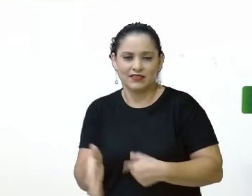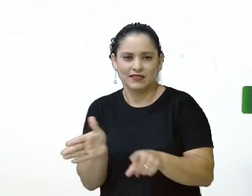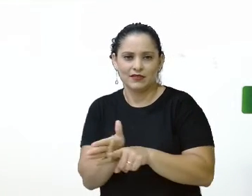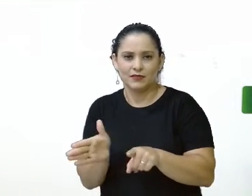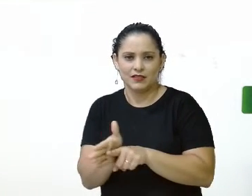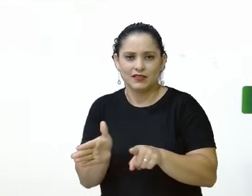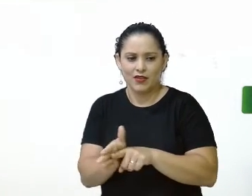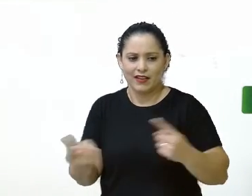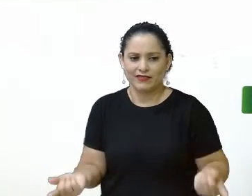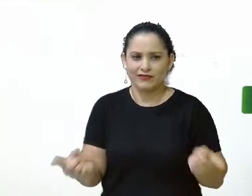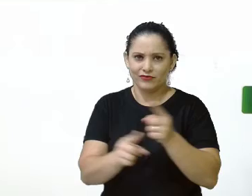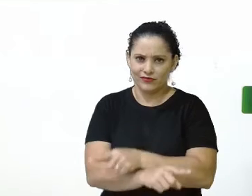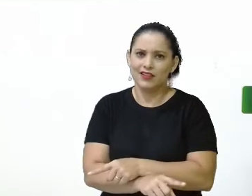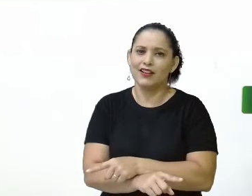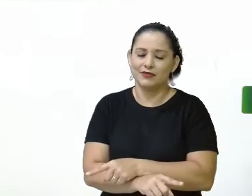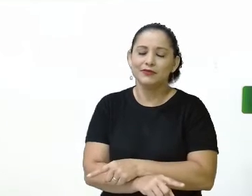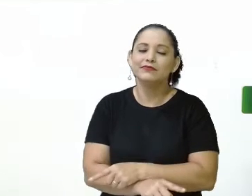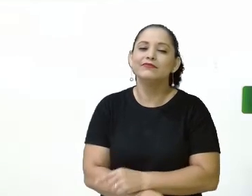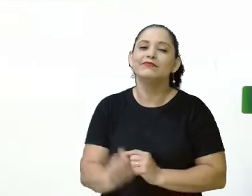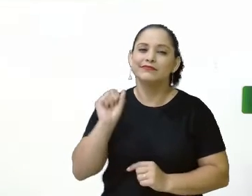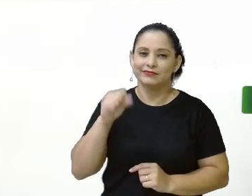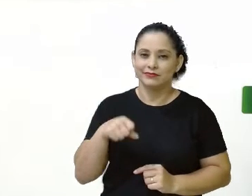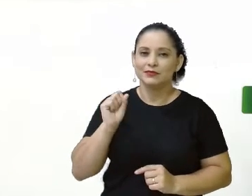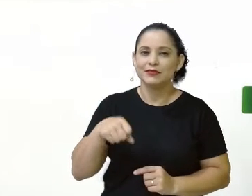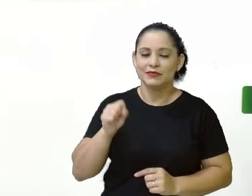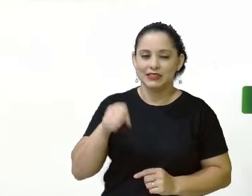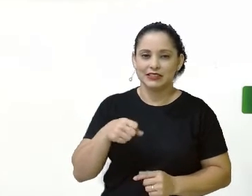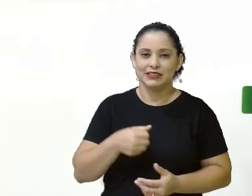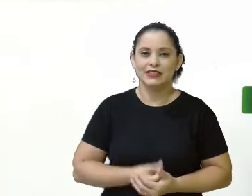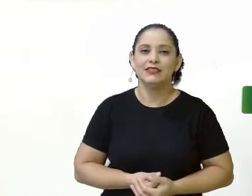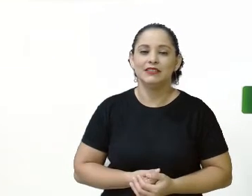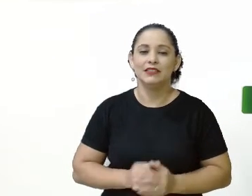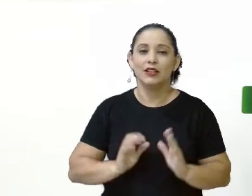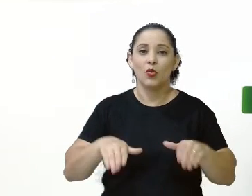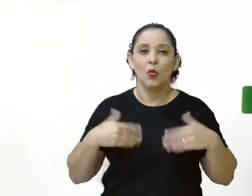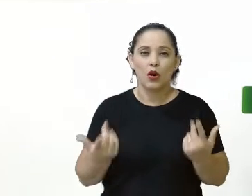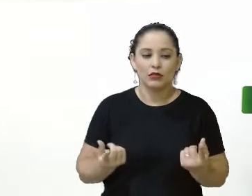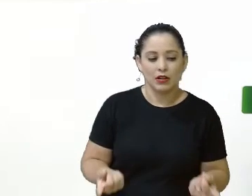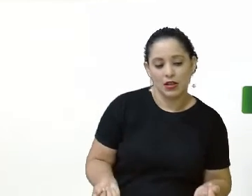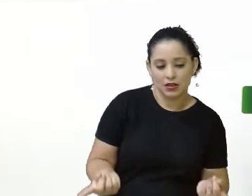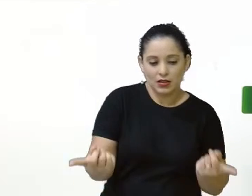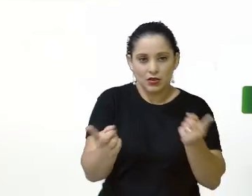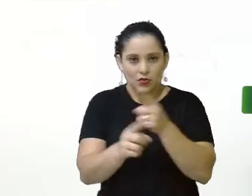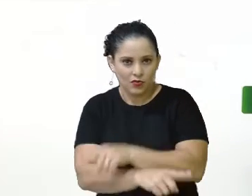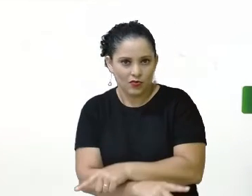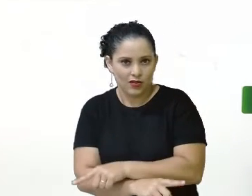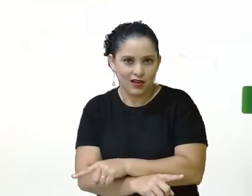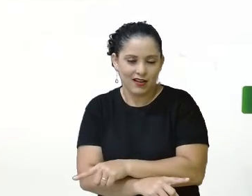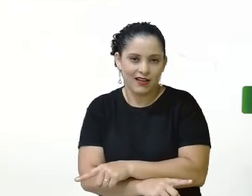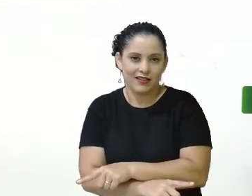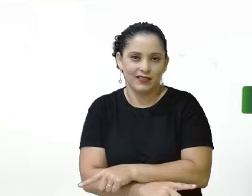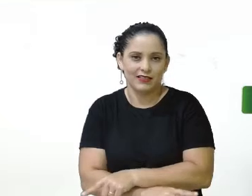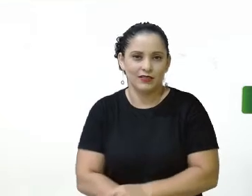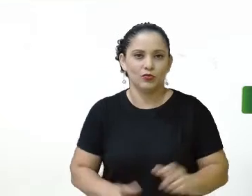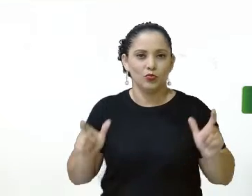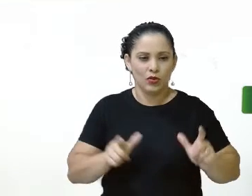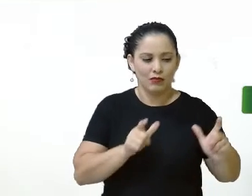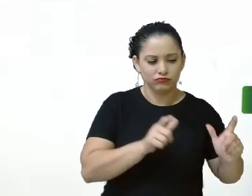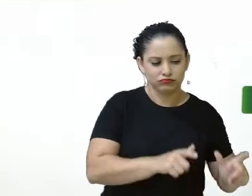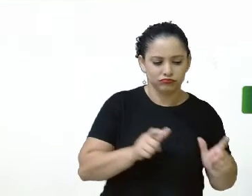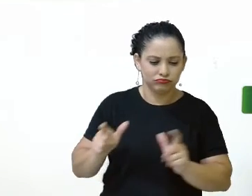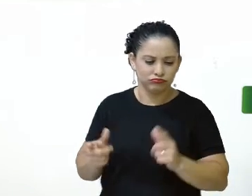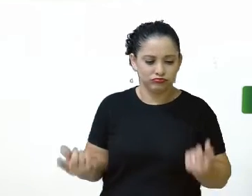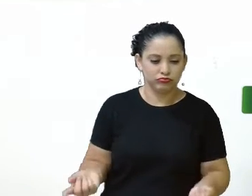subtração? Normalmente sim. Quando eu troco a posição, no caso